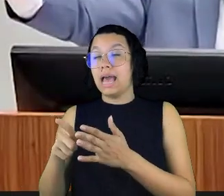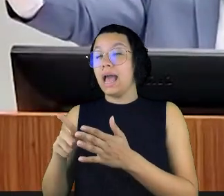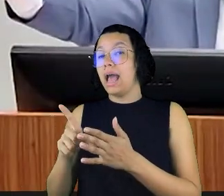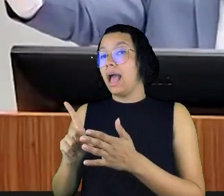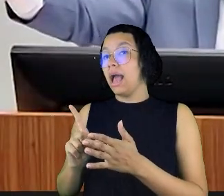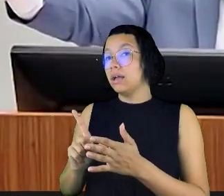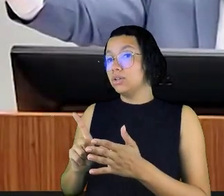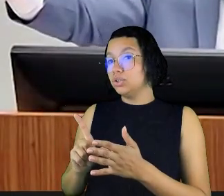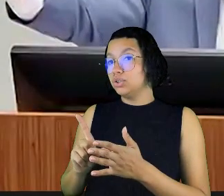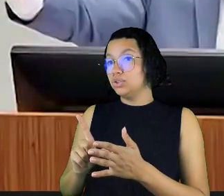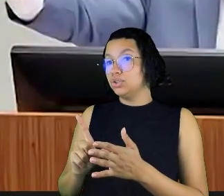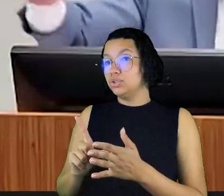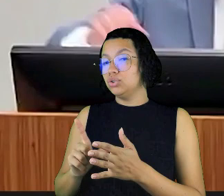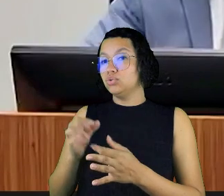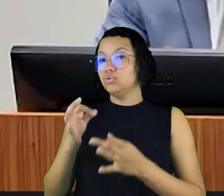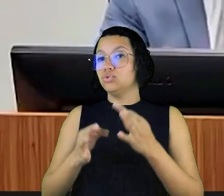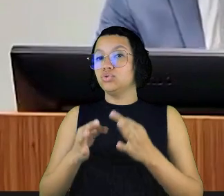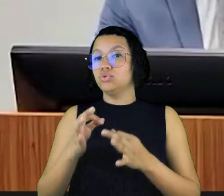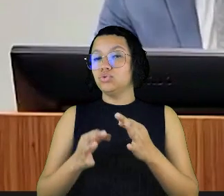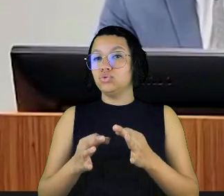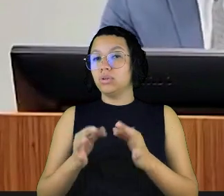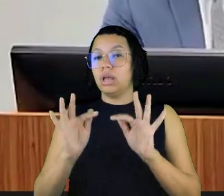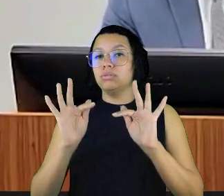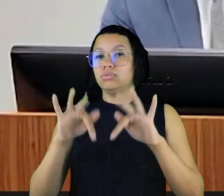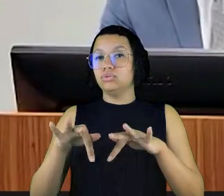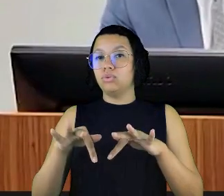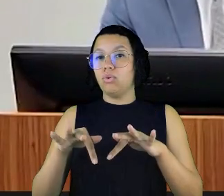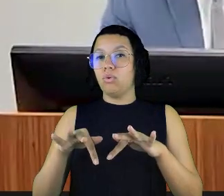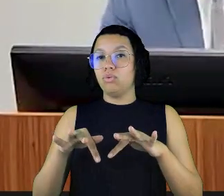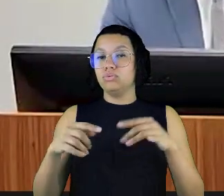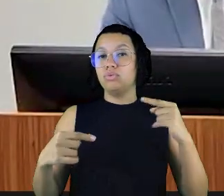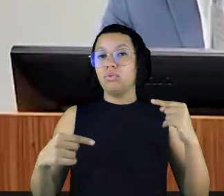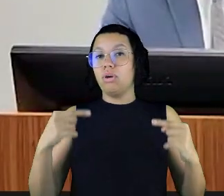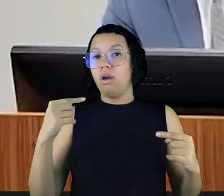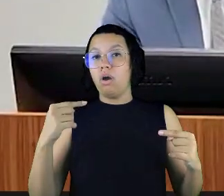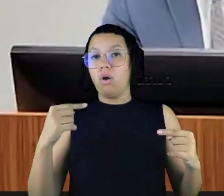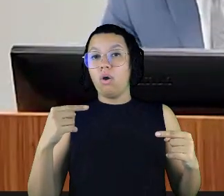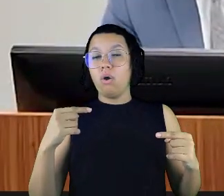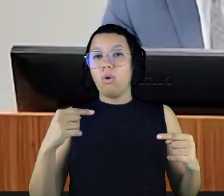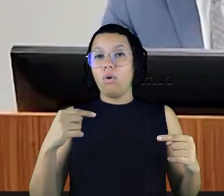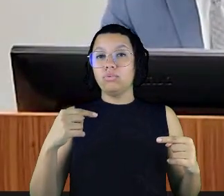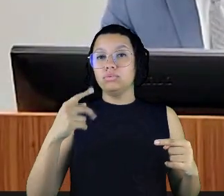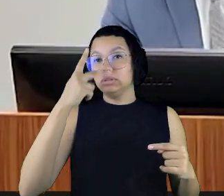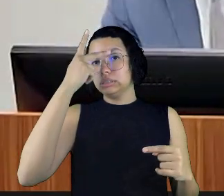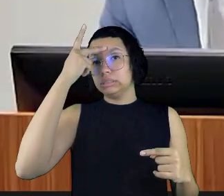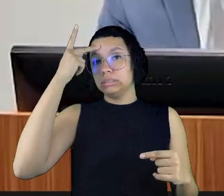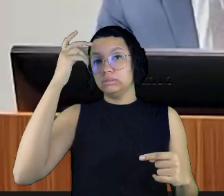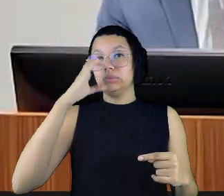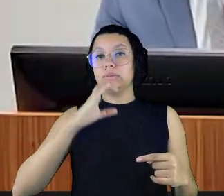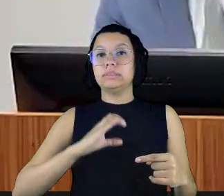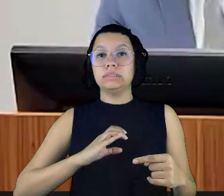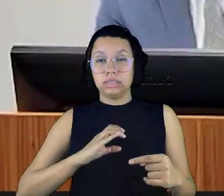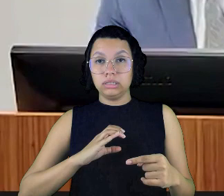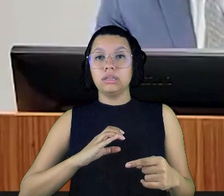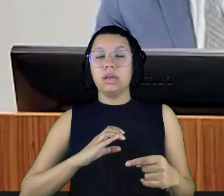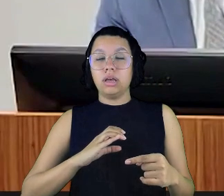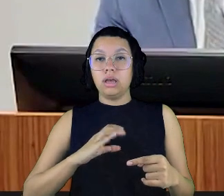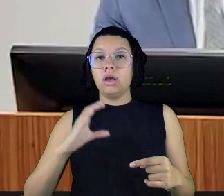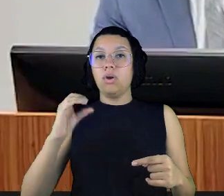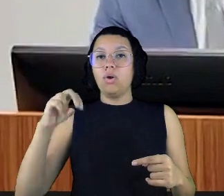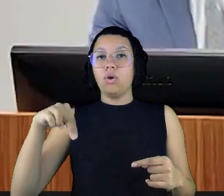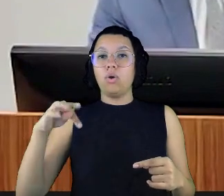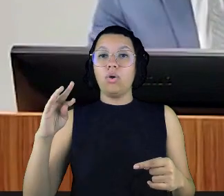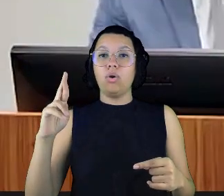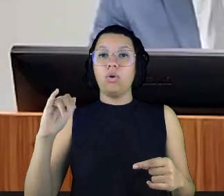desfavor do contribuinte. Isso não acontece em relação à apólice, ou não, pelo menos em todos os